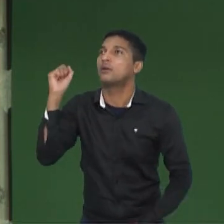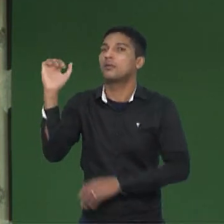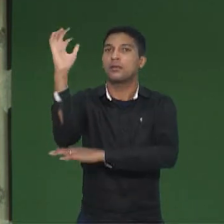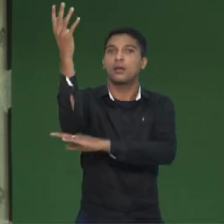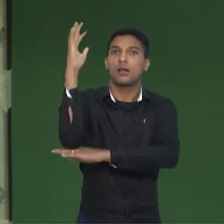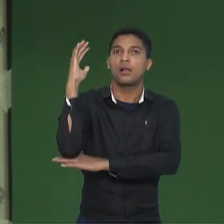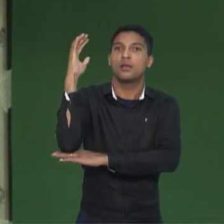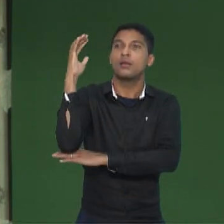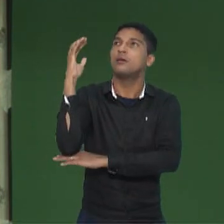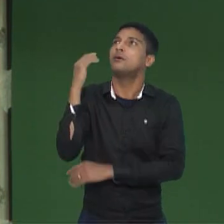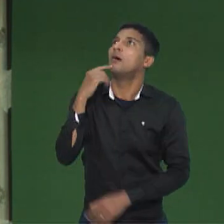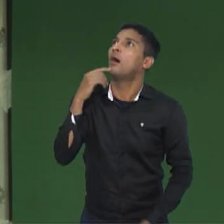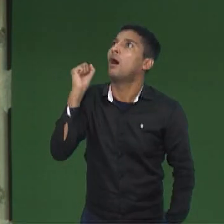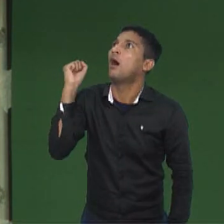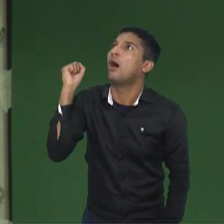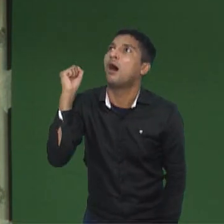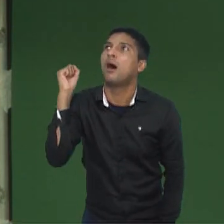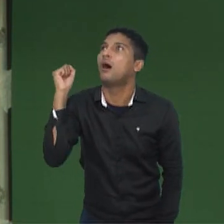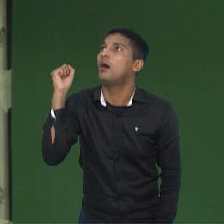a consumir